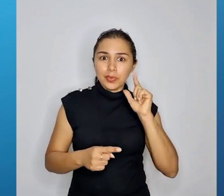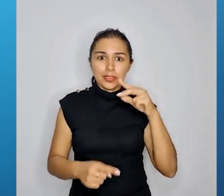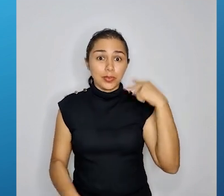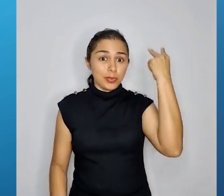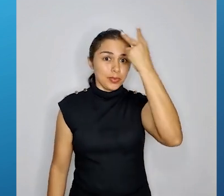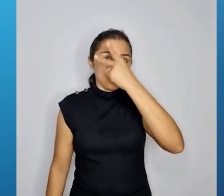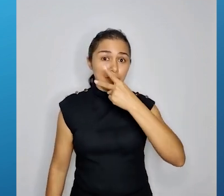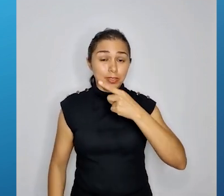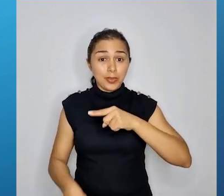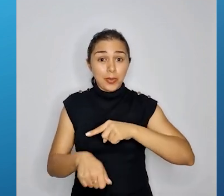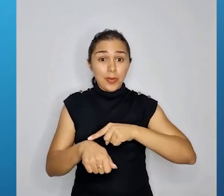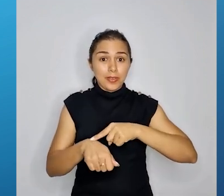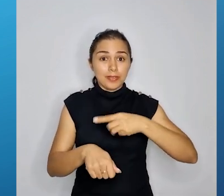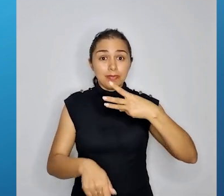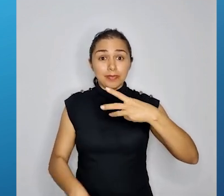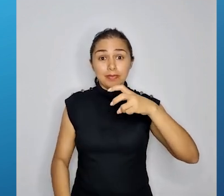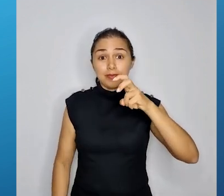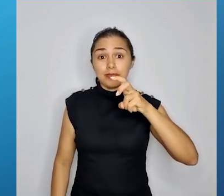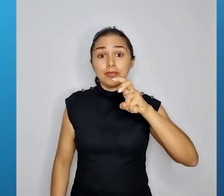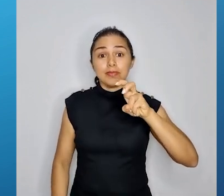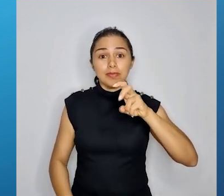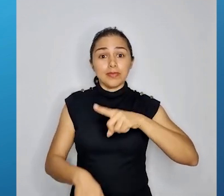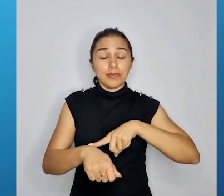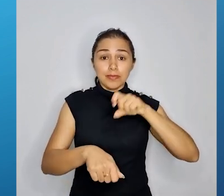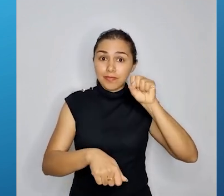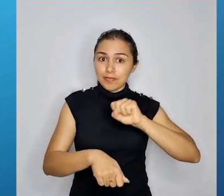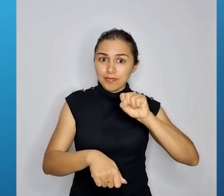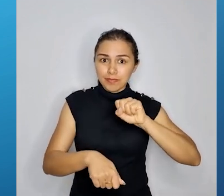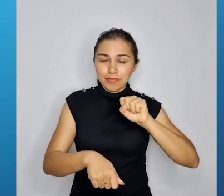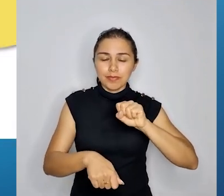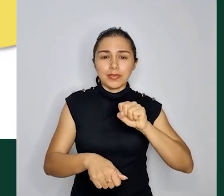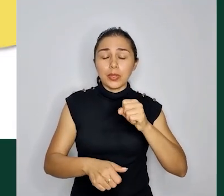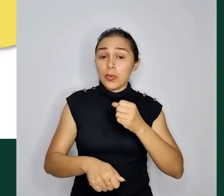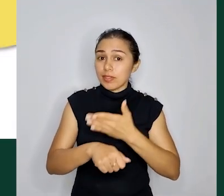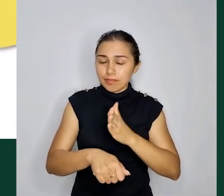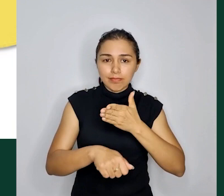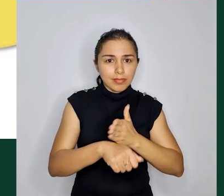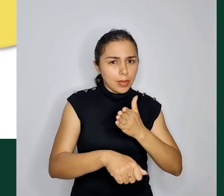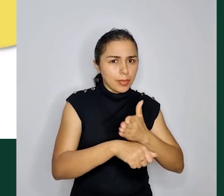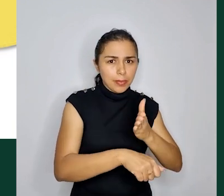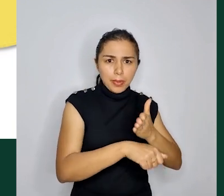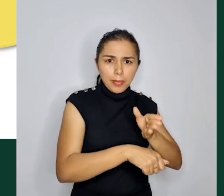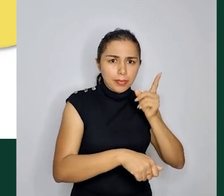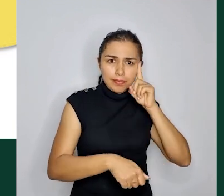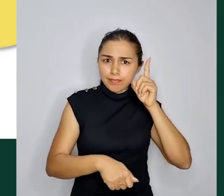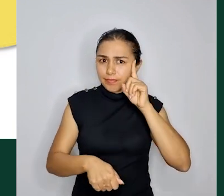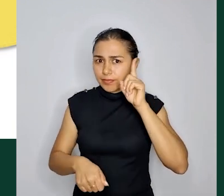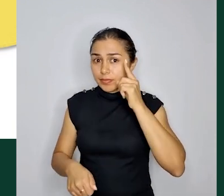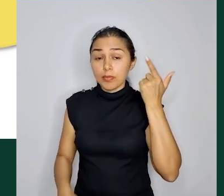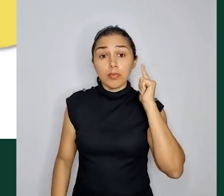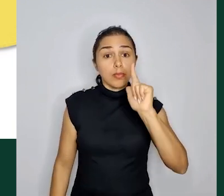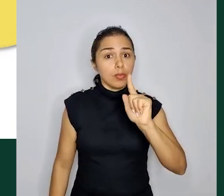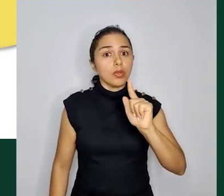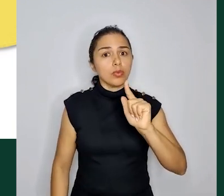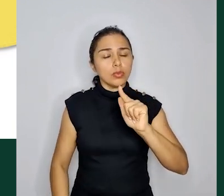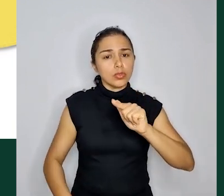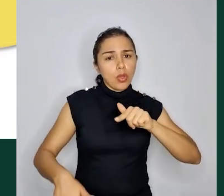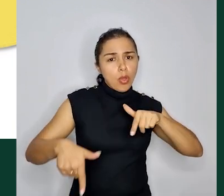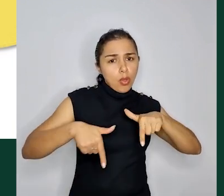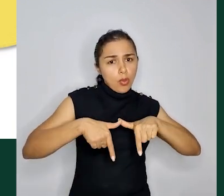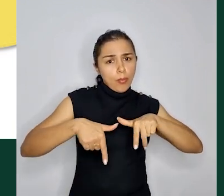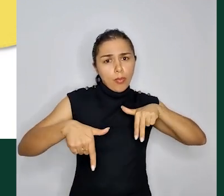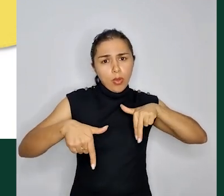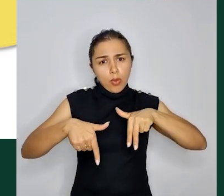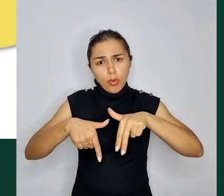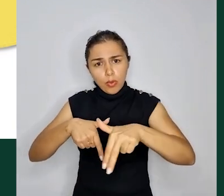ele treinava, né, incansavelmente para conseguir ser o primeiro atleta a realizar uma prova de maratona dentro de um